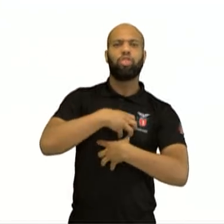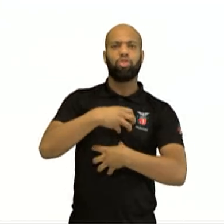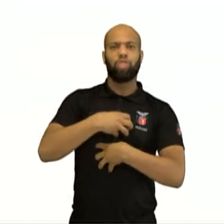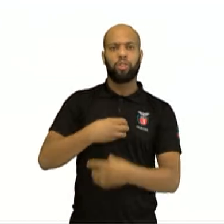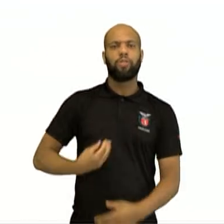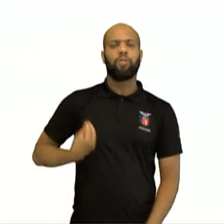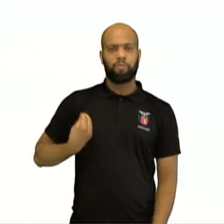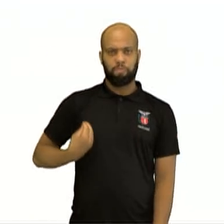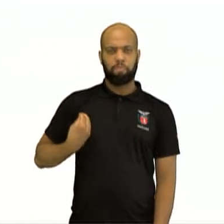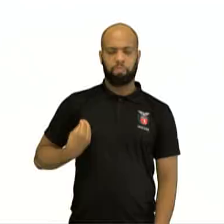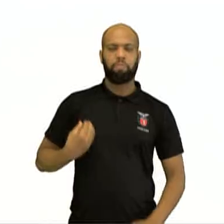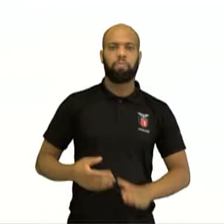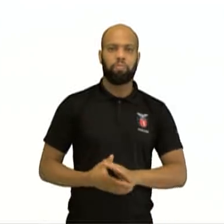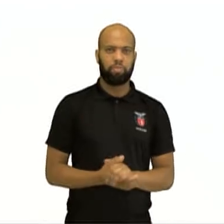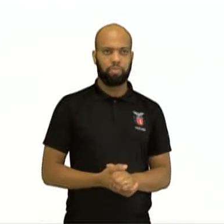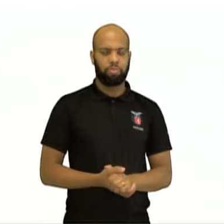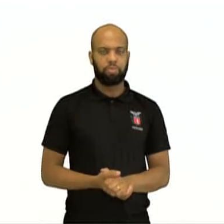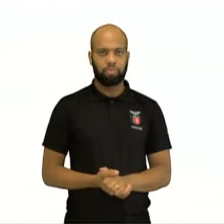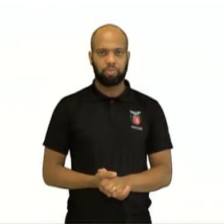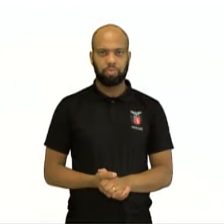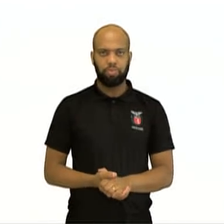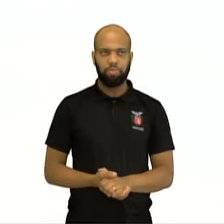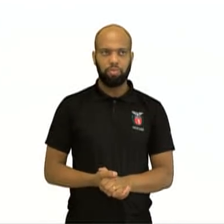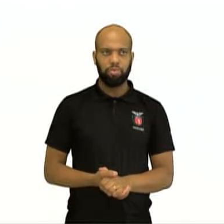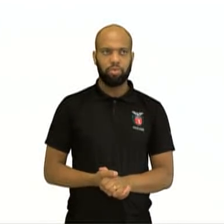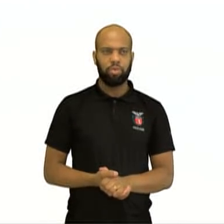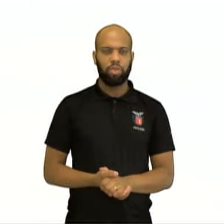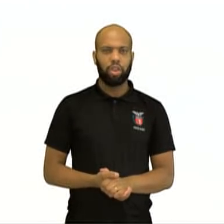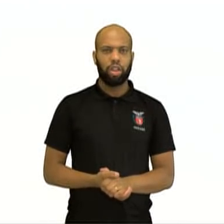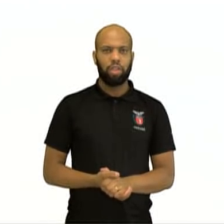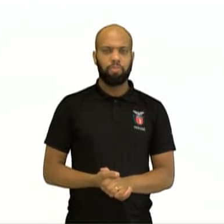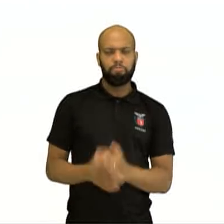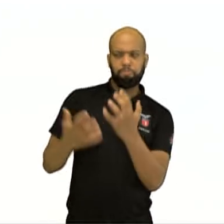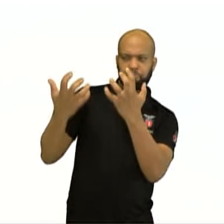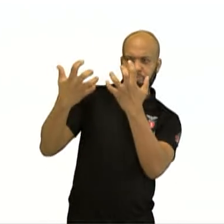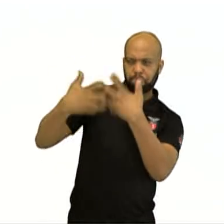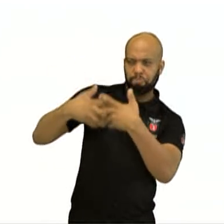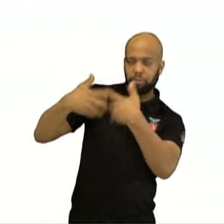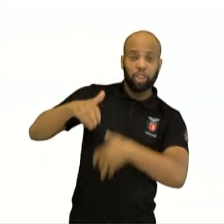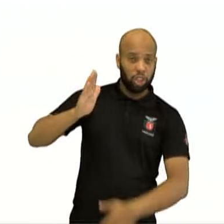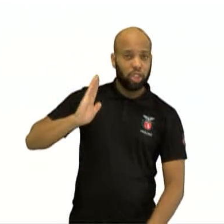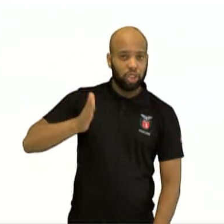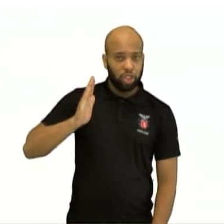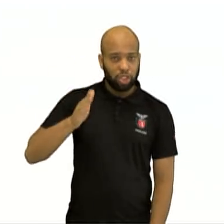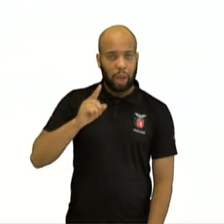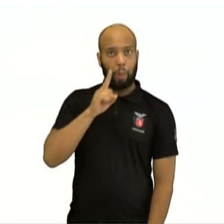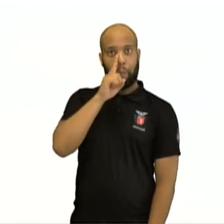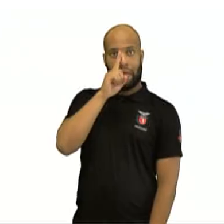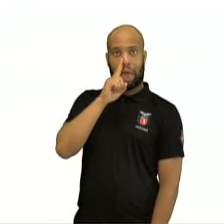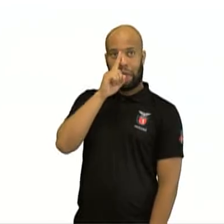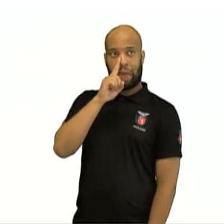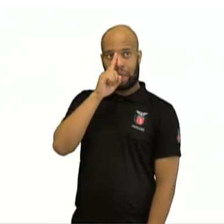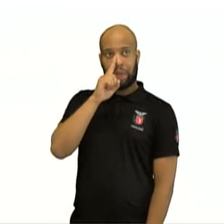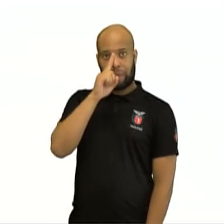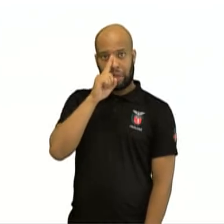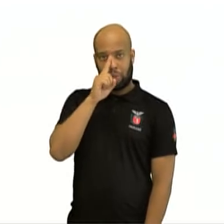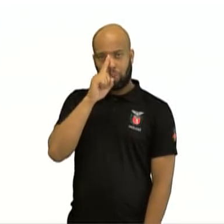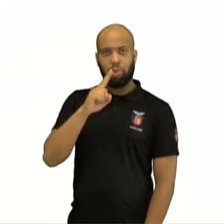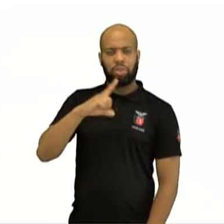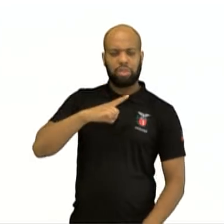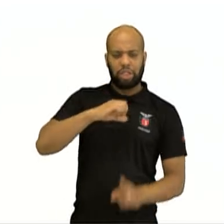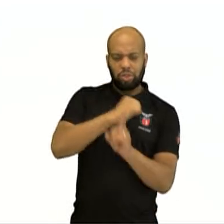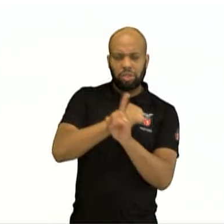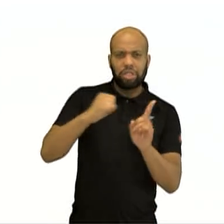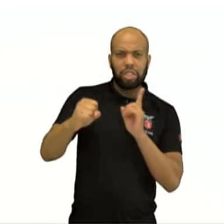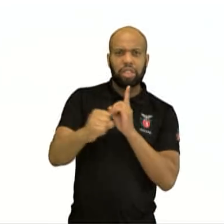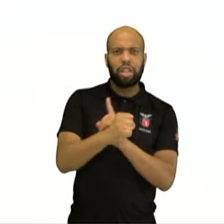próprio desenvolvimento. Você já parou para pensar sobre o risco que ameaça toda a